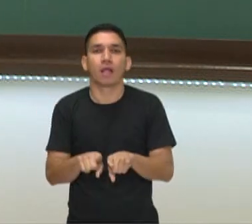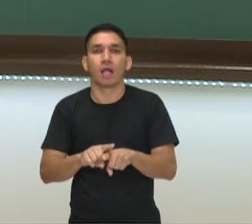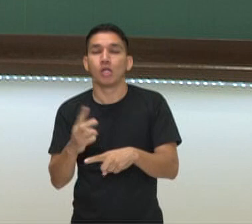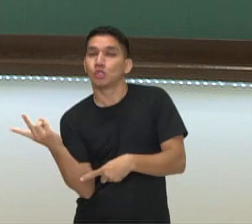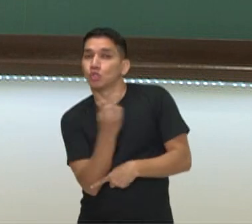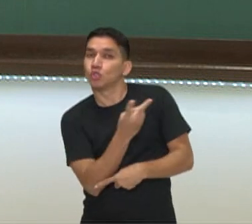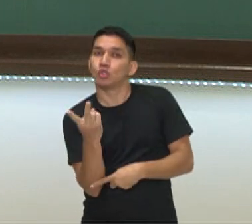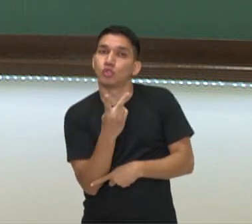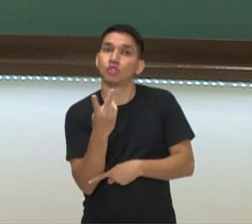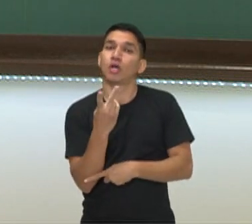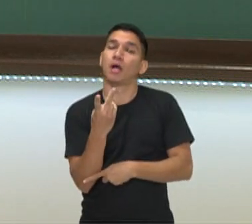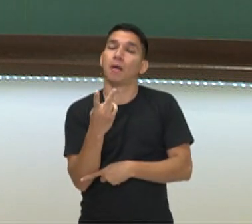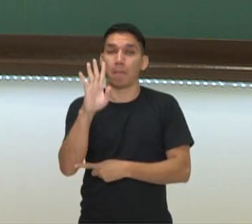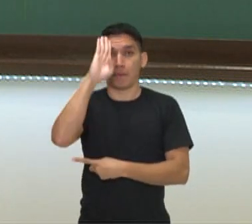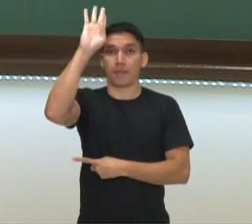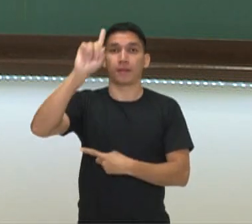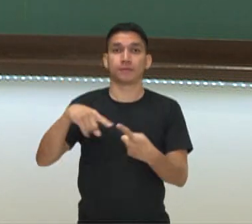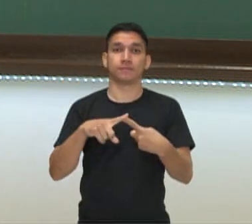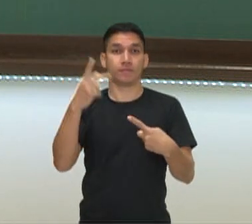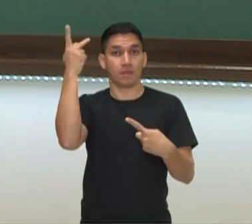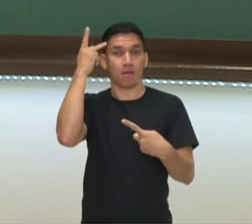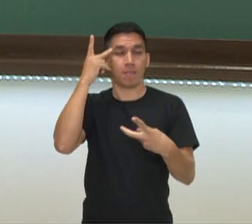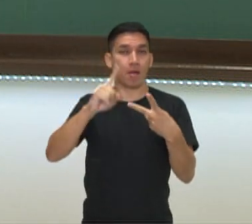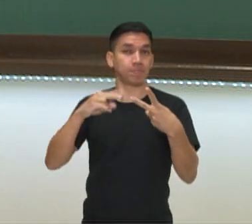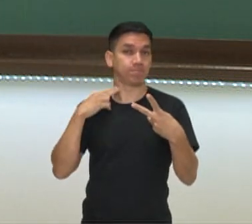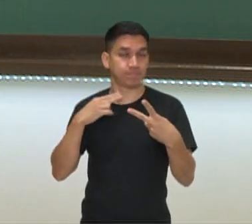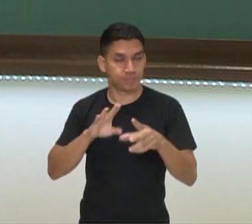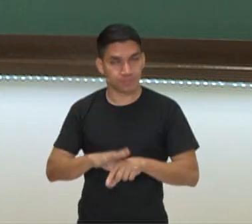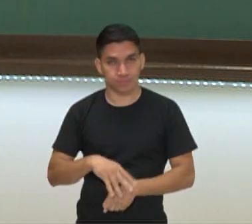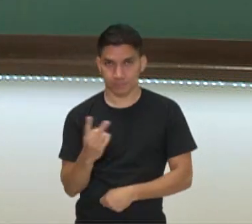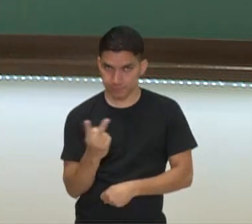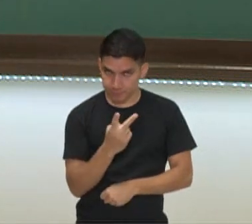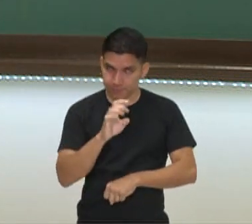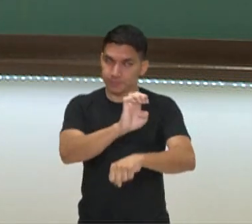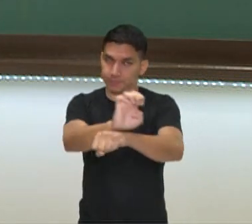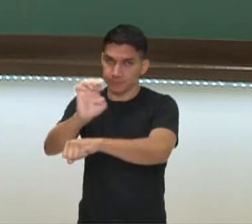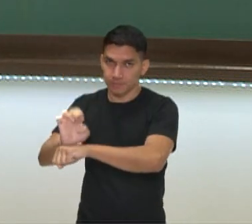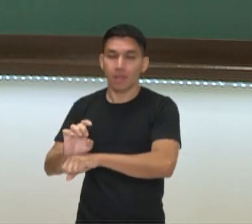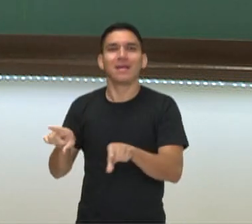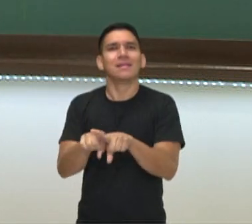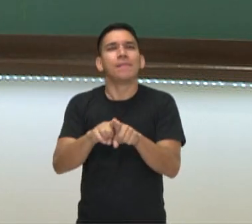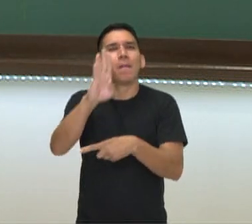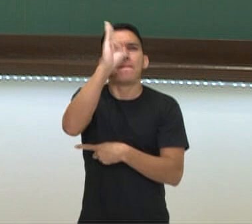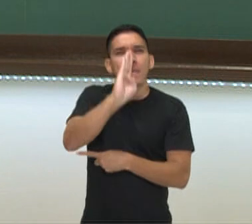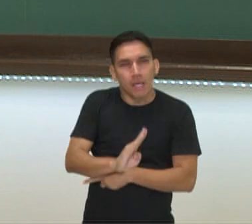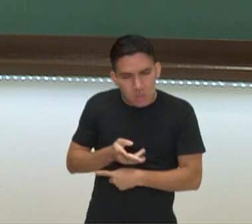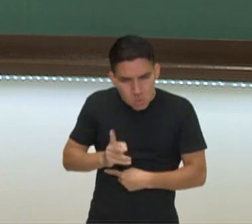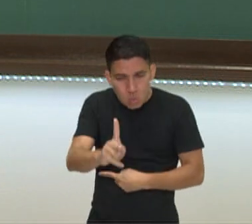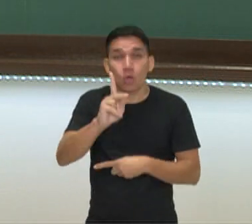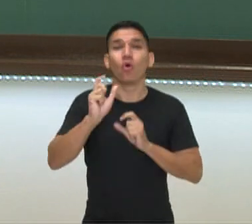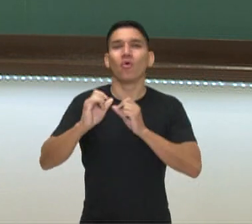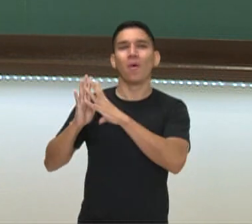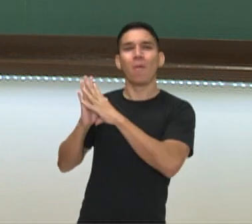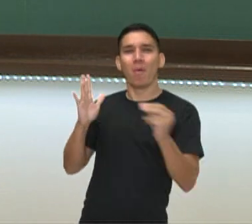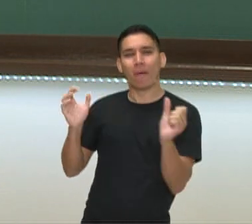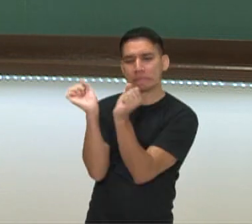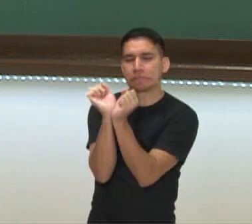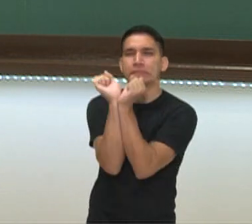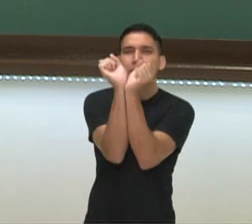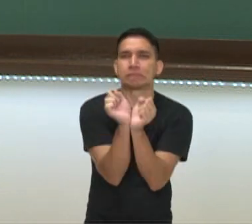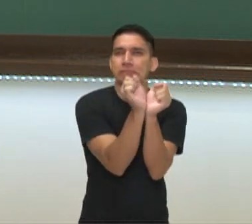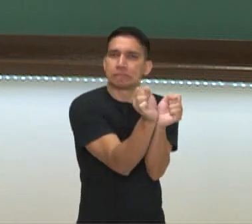Gerais. E também lembrando que o Brasil ainda tinha permanências, né, de modelos ainda